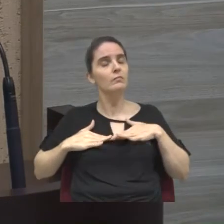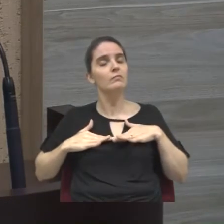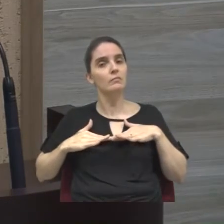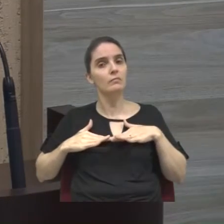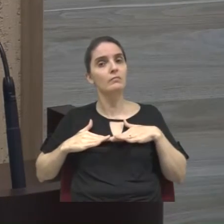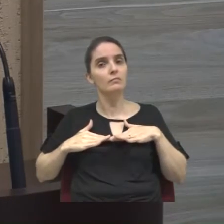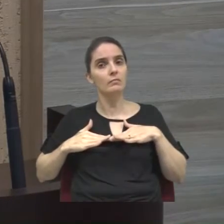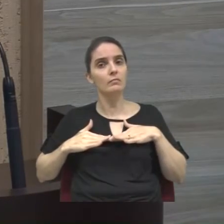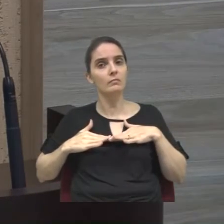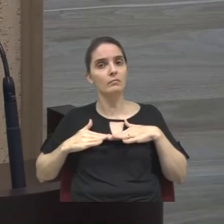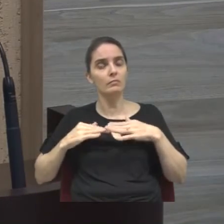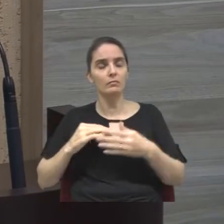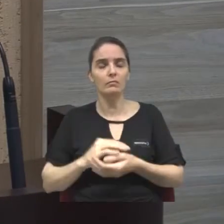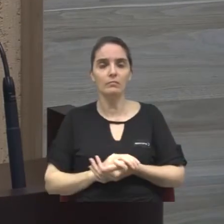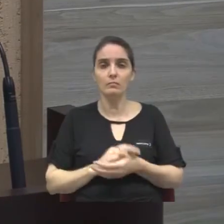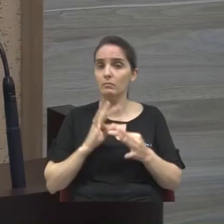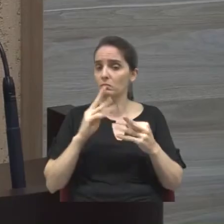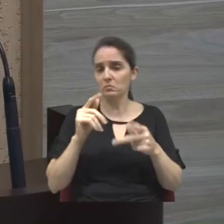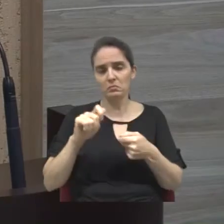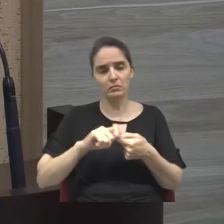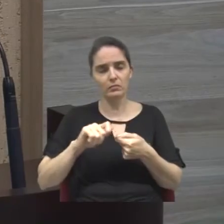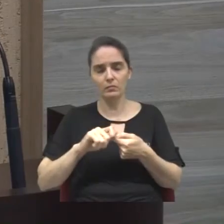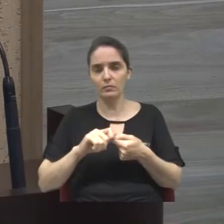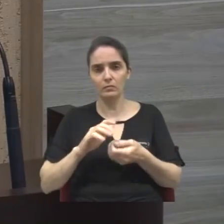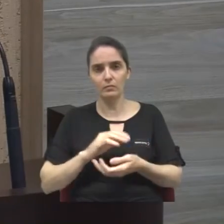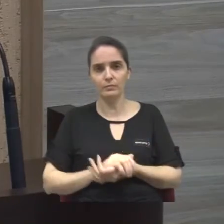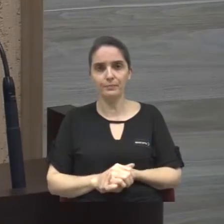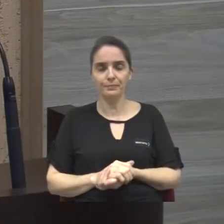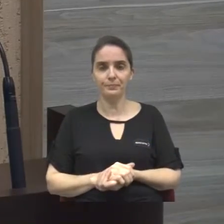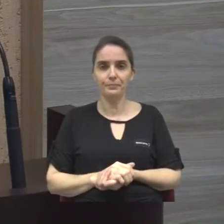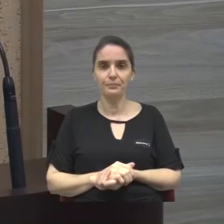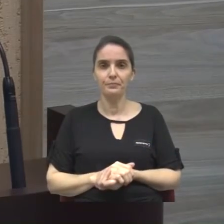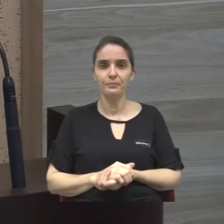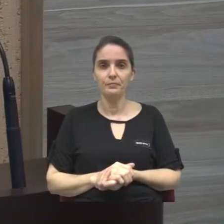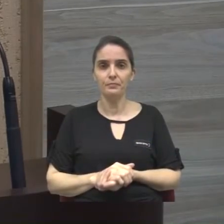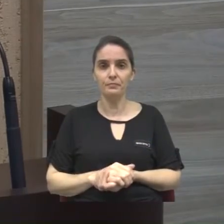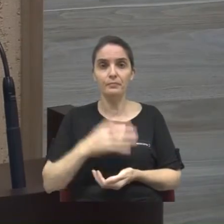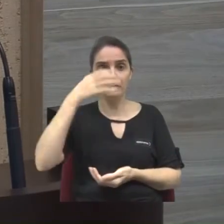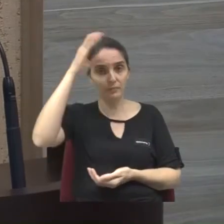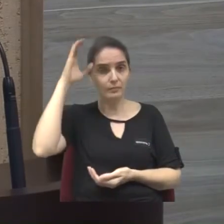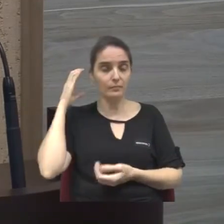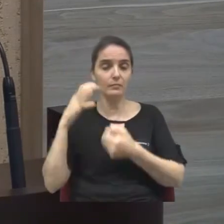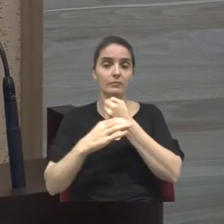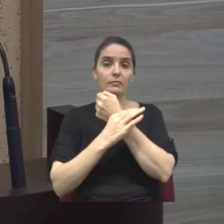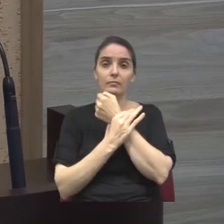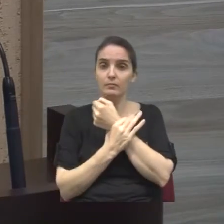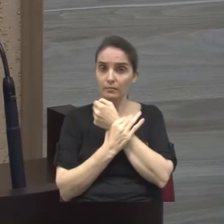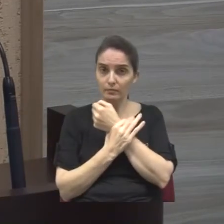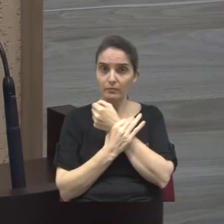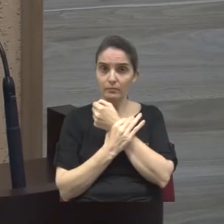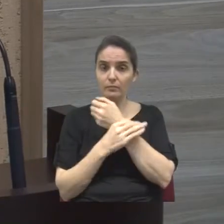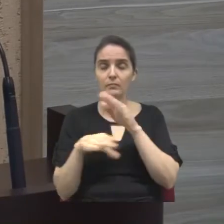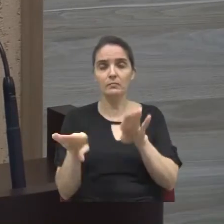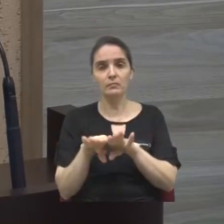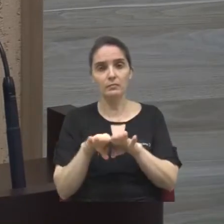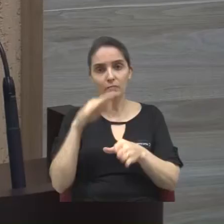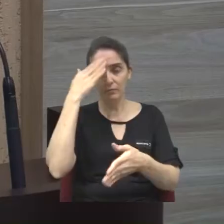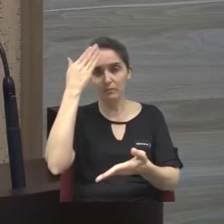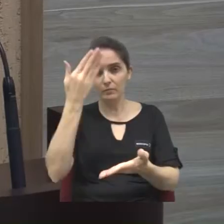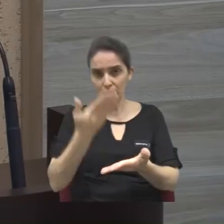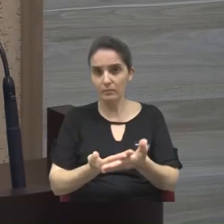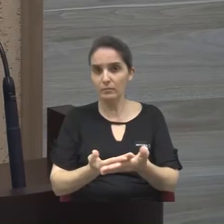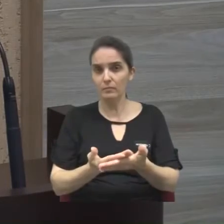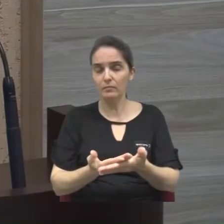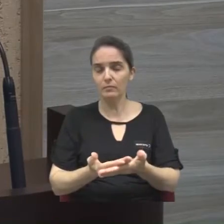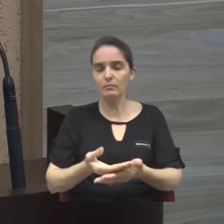as ações. E isso me dá segurança, me dá a confiança e me dá a